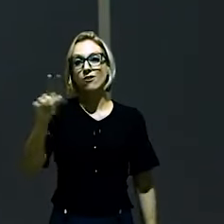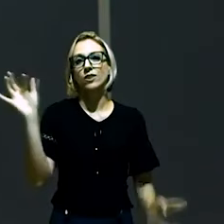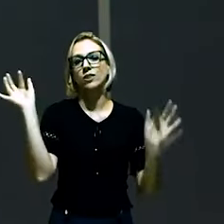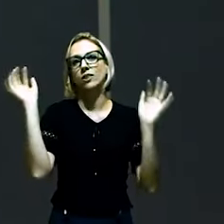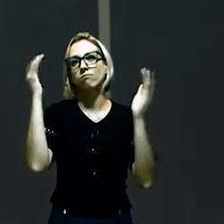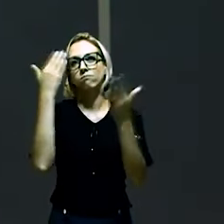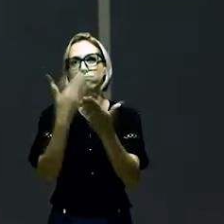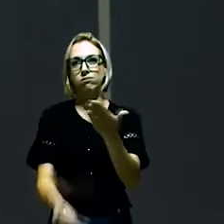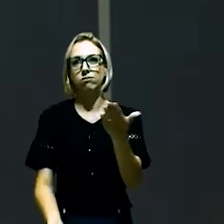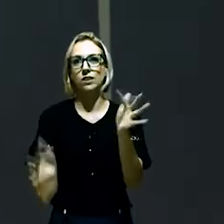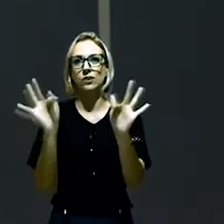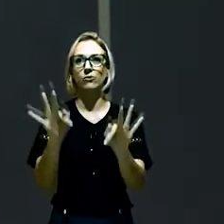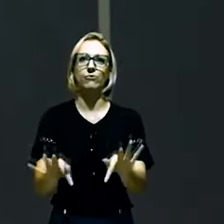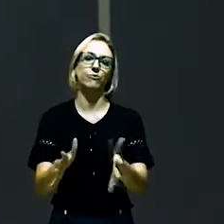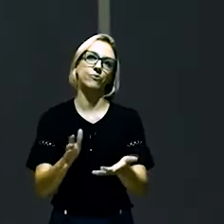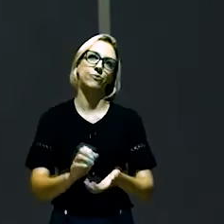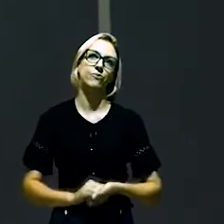Salomão se tornou passivo.